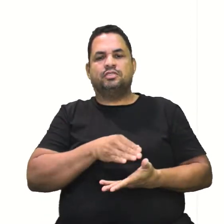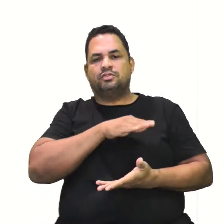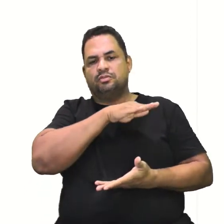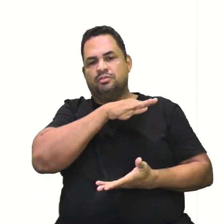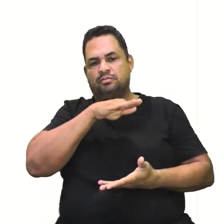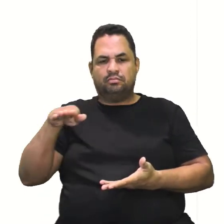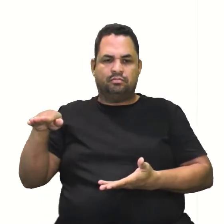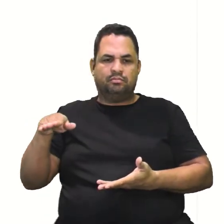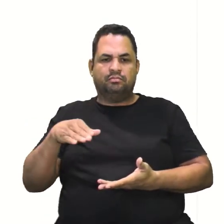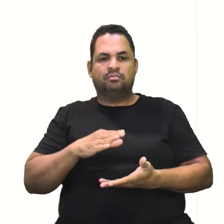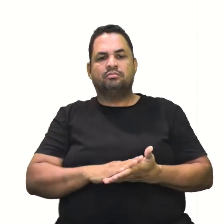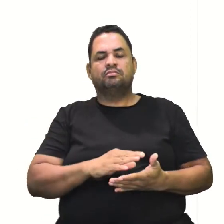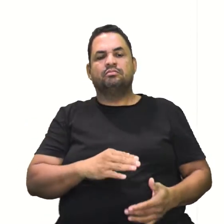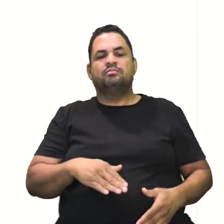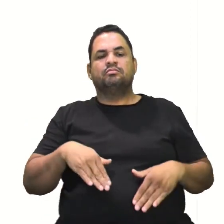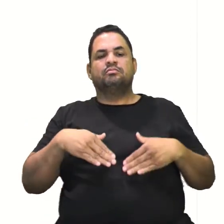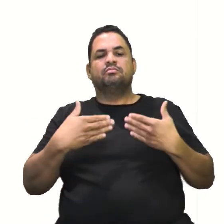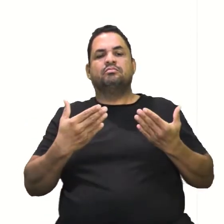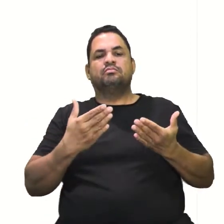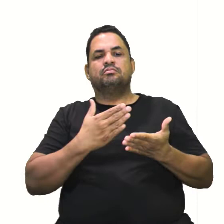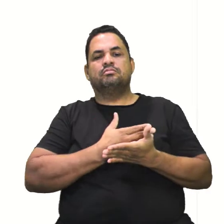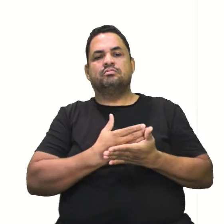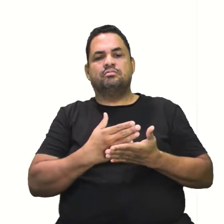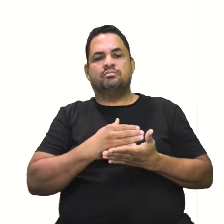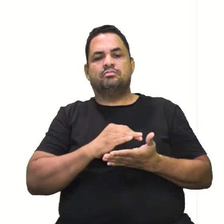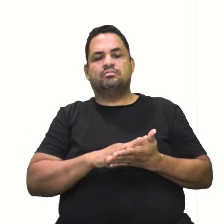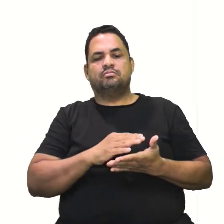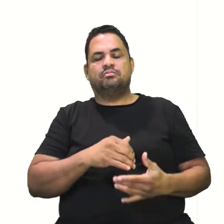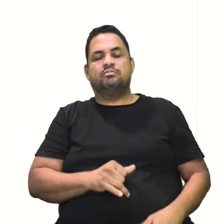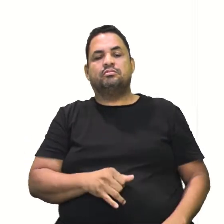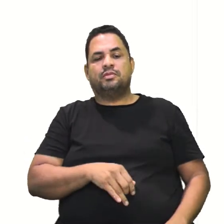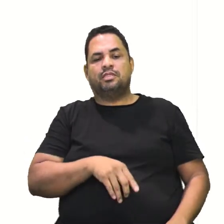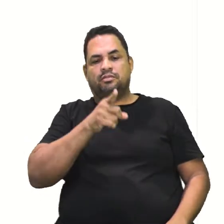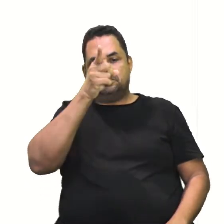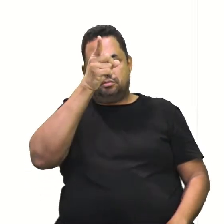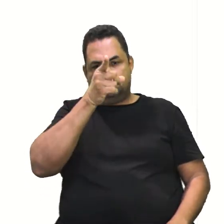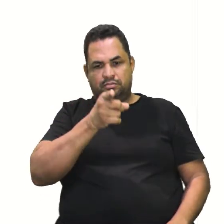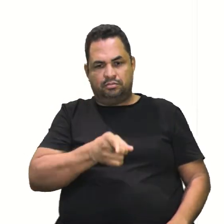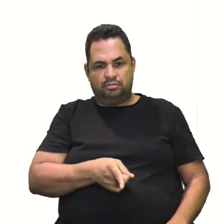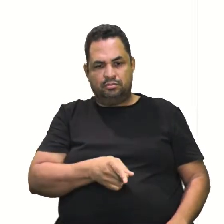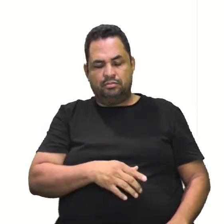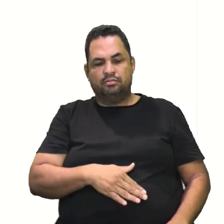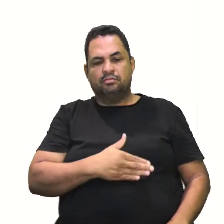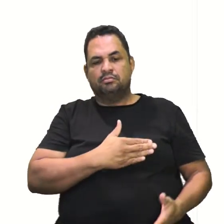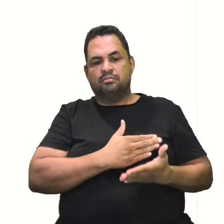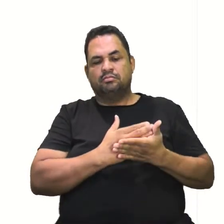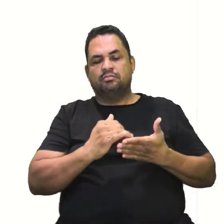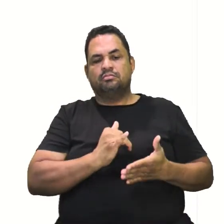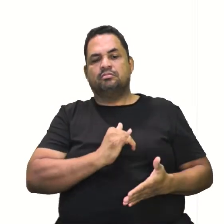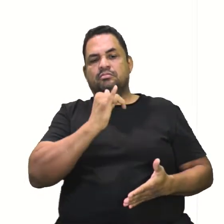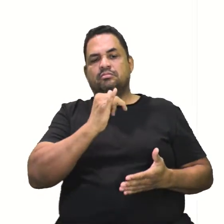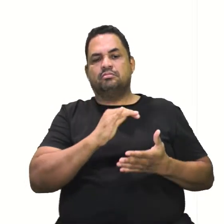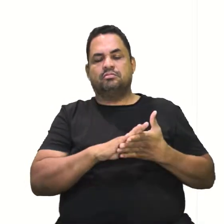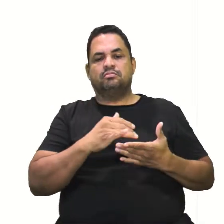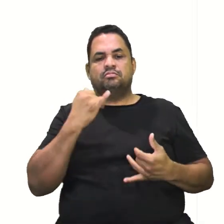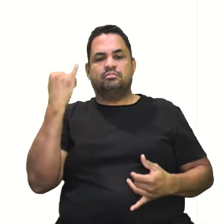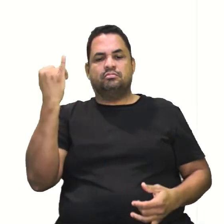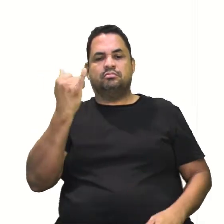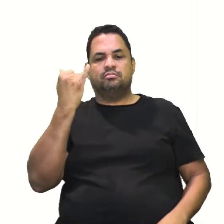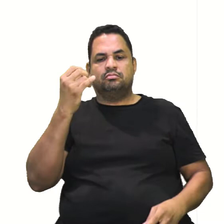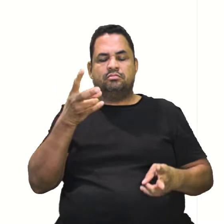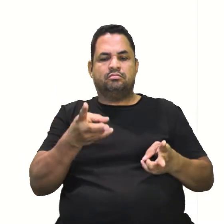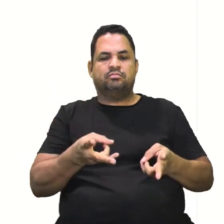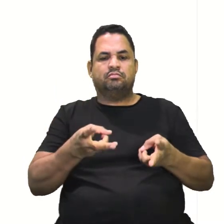horizontal. Beleza. Ou seja, quando começa com y, é eixo vertical. Mas, na verdade, isso aqui pode estar até invertido. O importante é